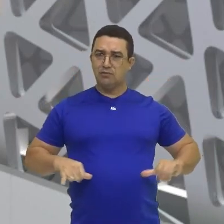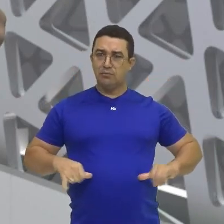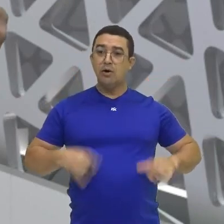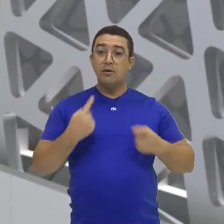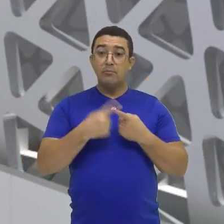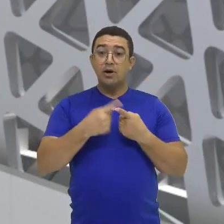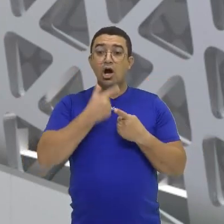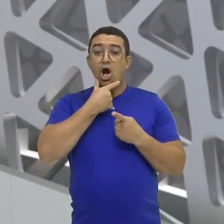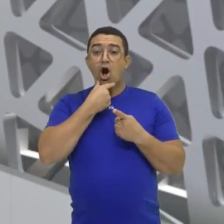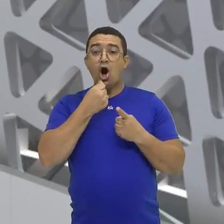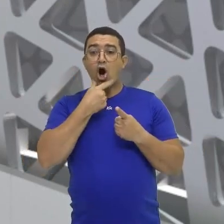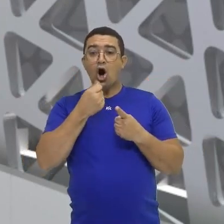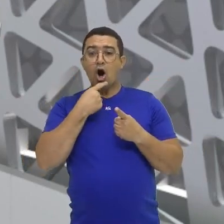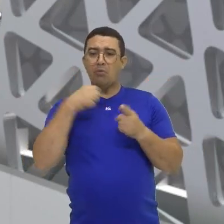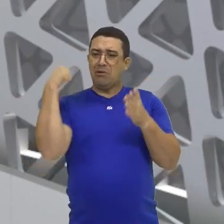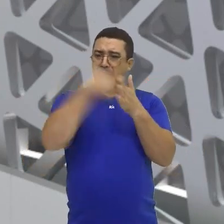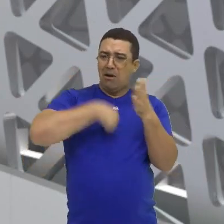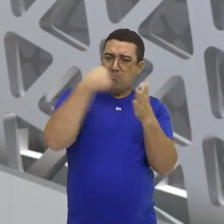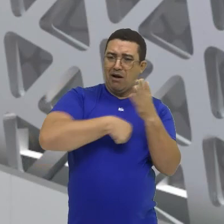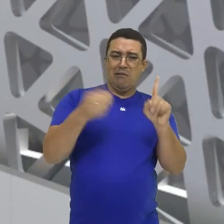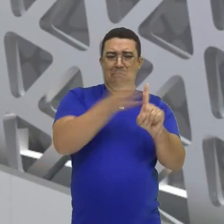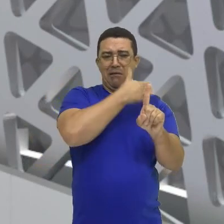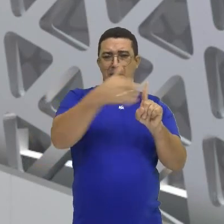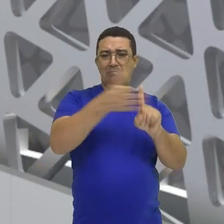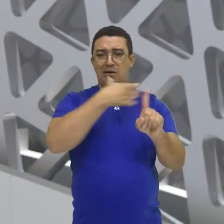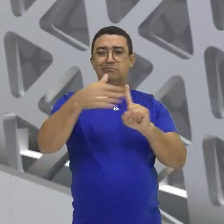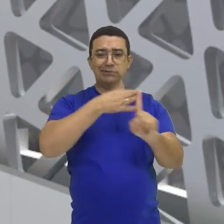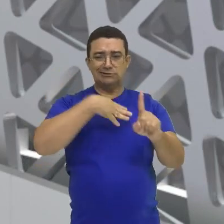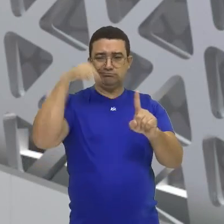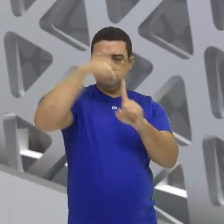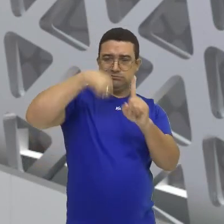que ela está sofrendo uma violência